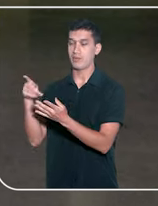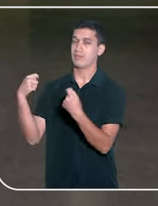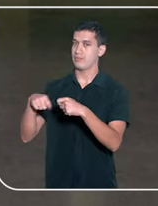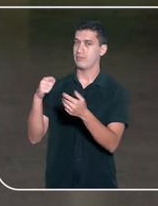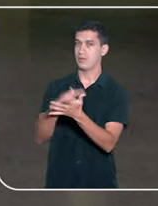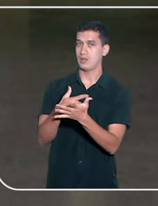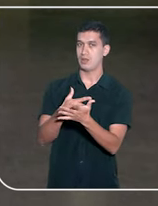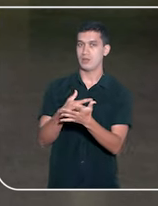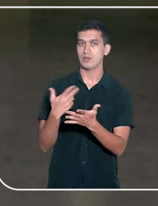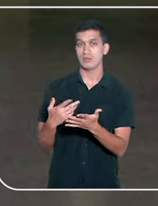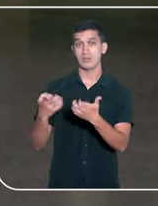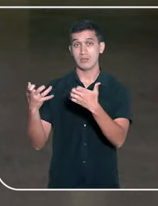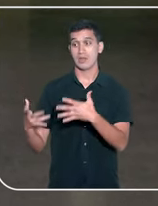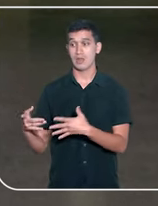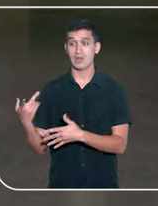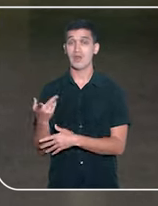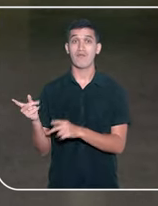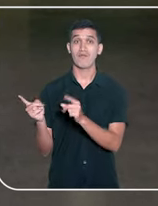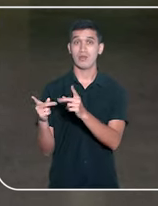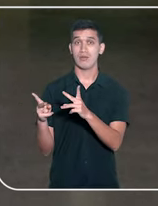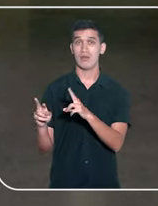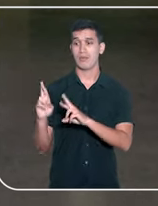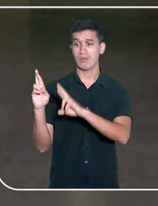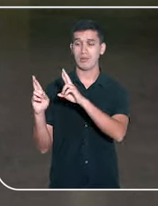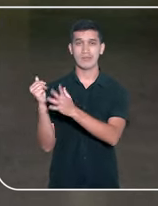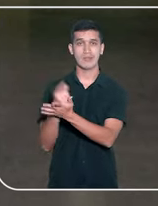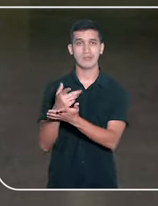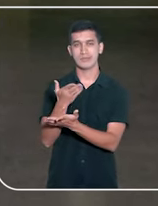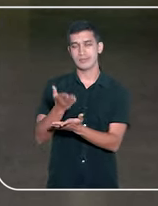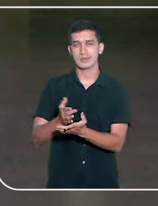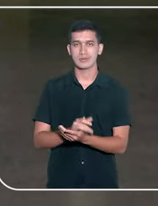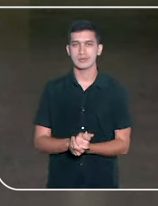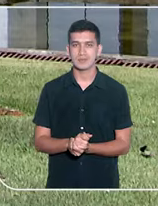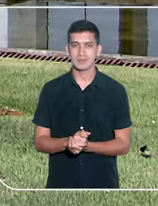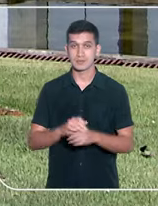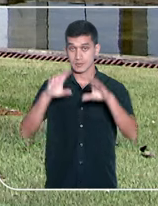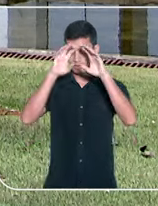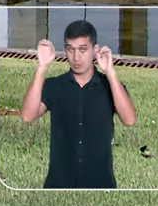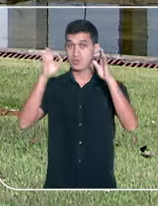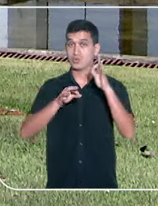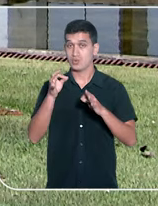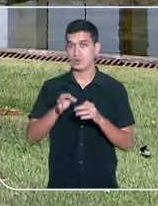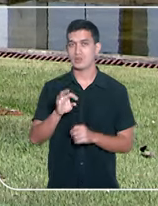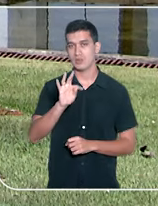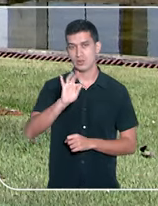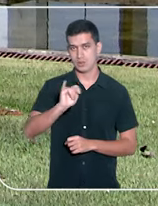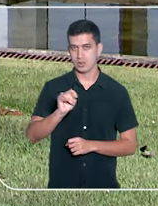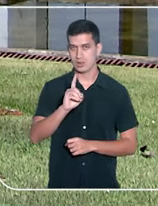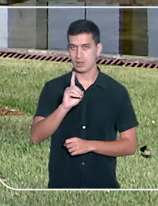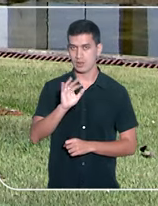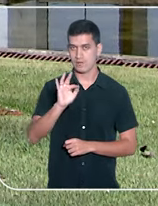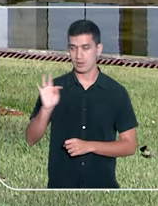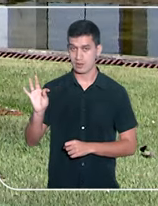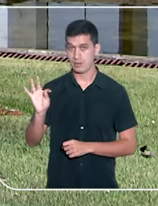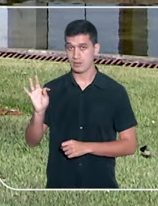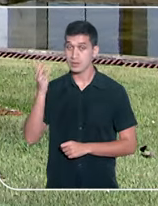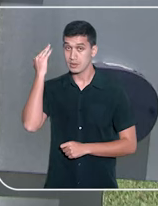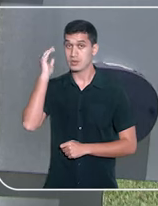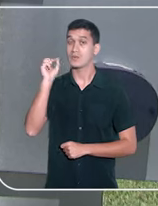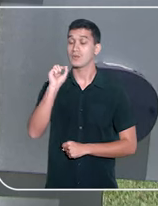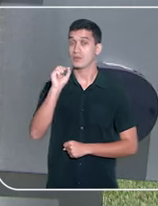definitivo previu que os vendedores seriam os responsáveis por essas obrigações o Tribunal de Justiça do Distrito Federal e dos